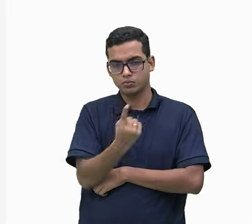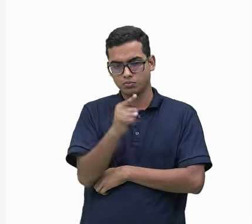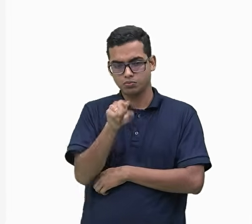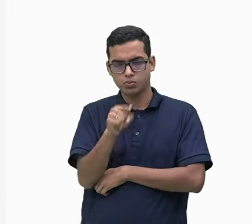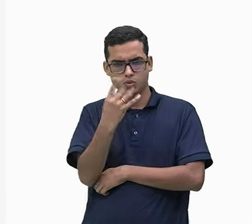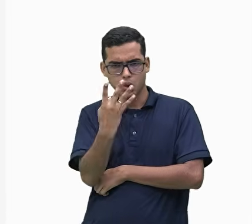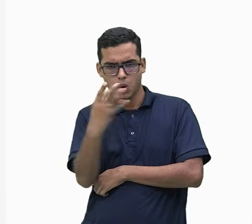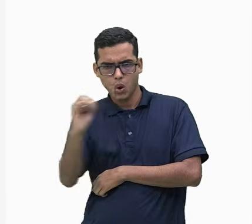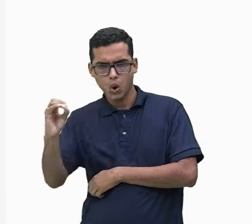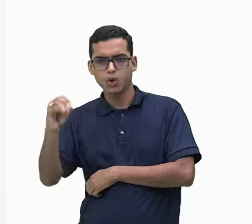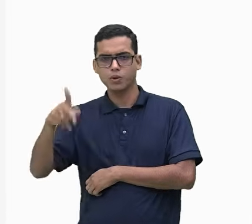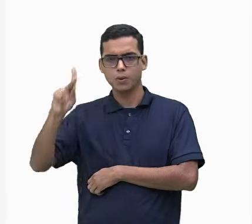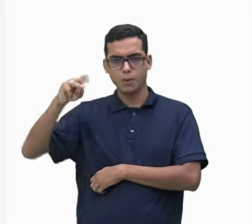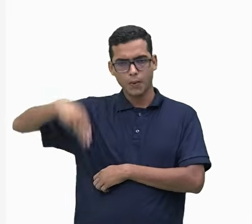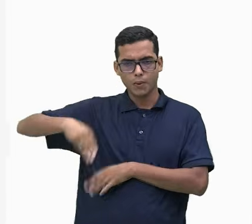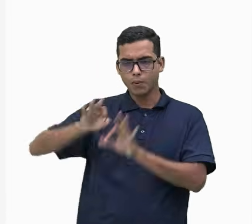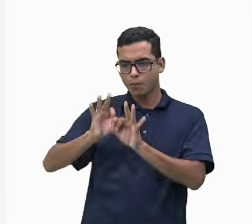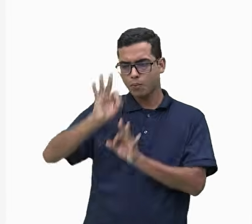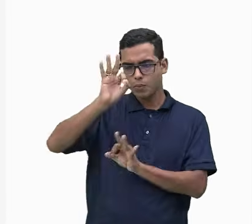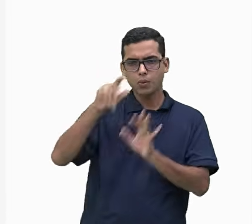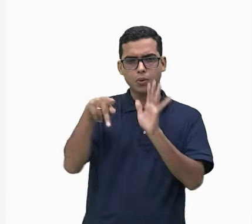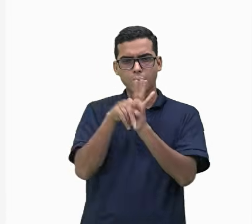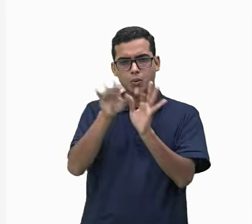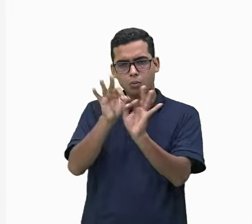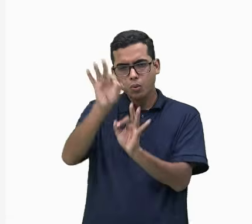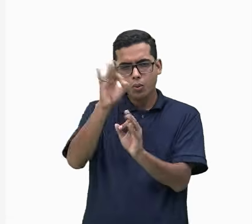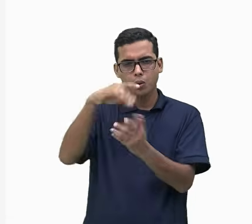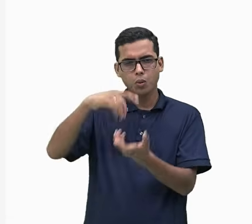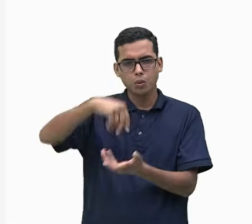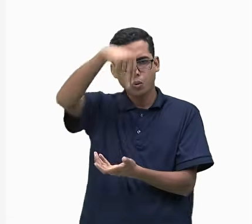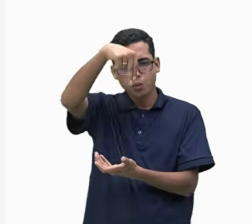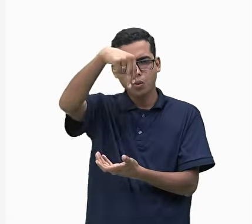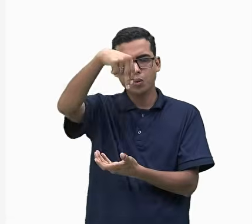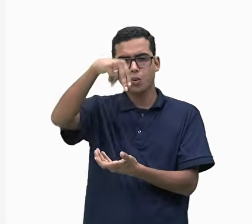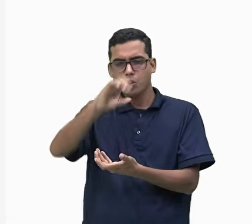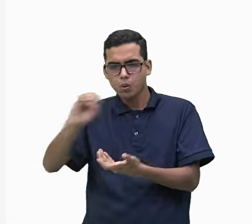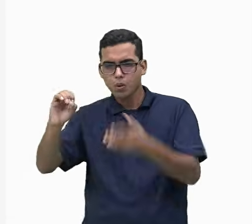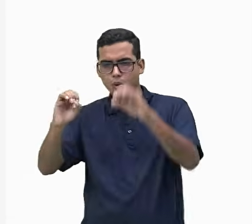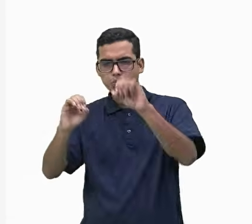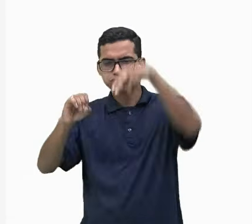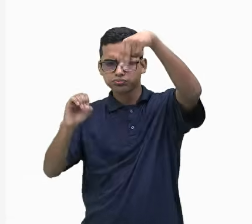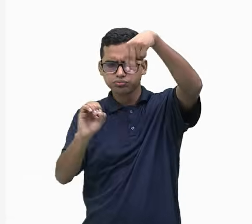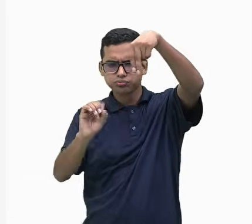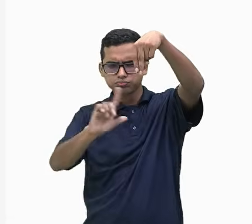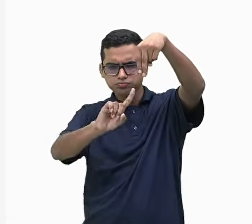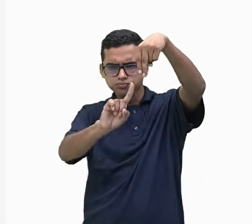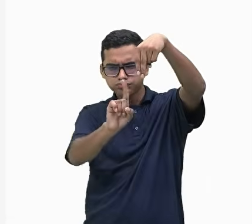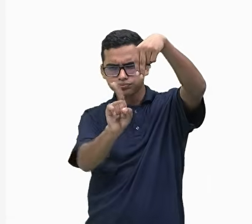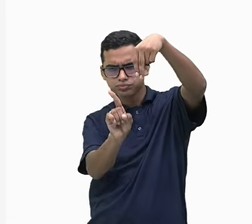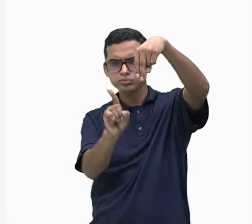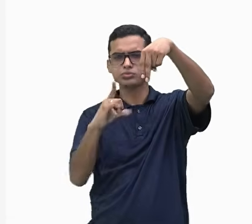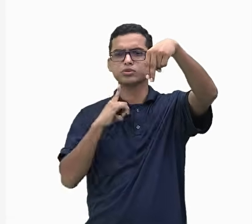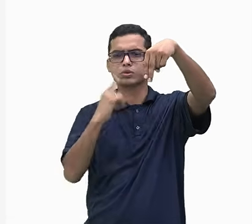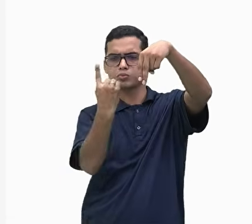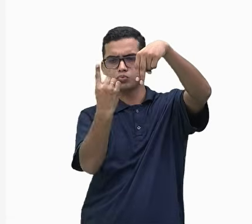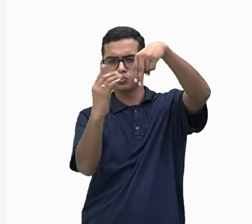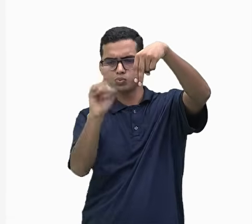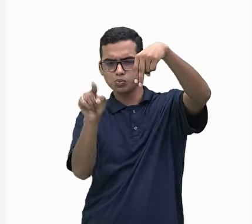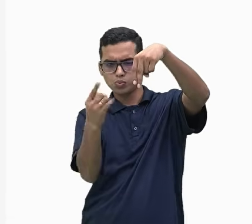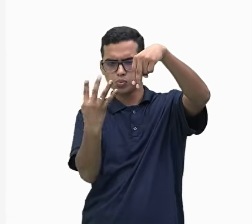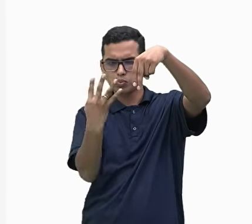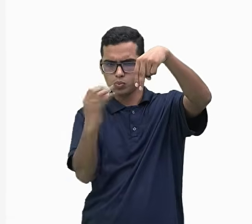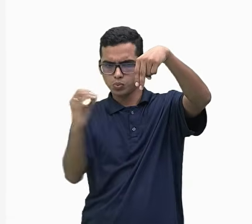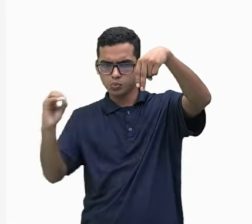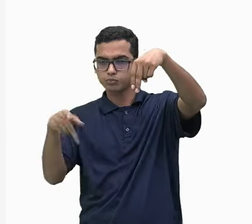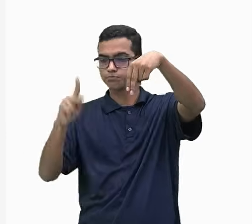1.400 quilômetros de distância de um para o outro, dando para a gente assim, né, essa área do norte